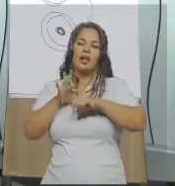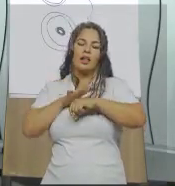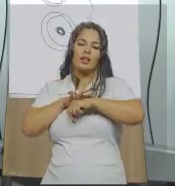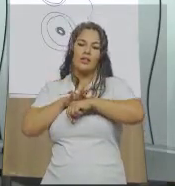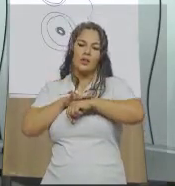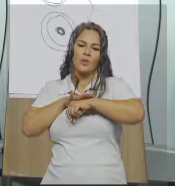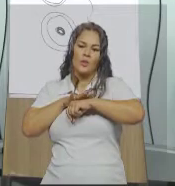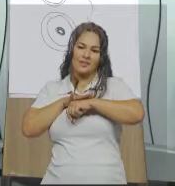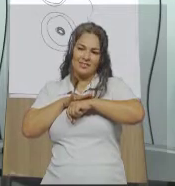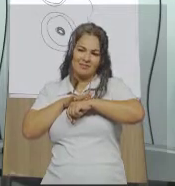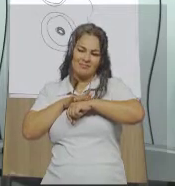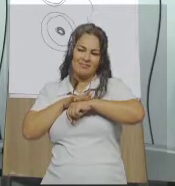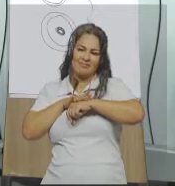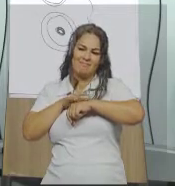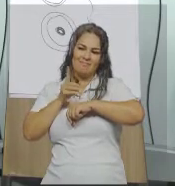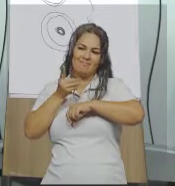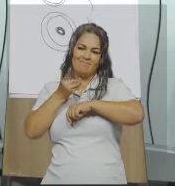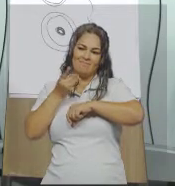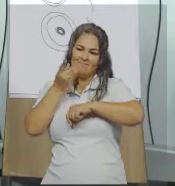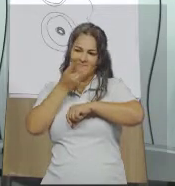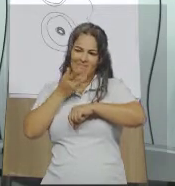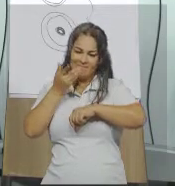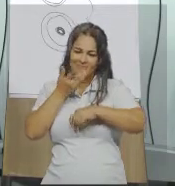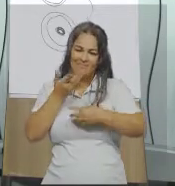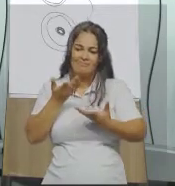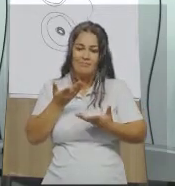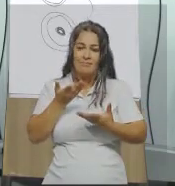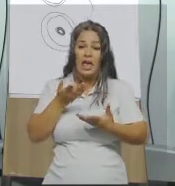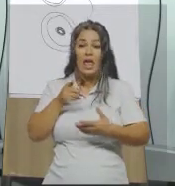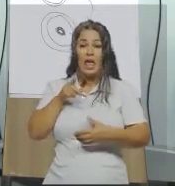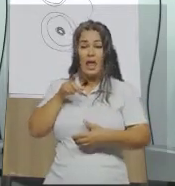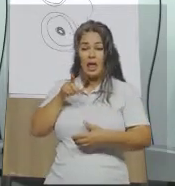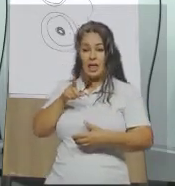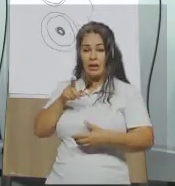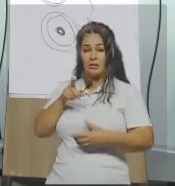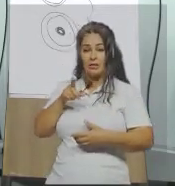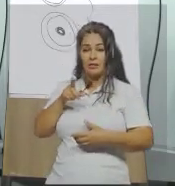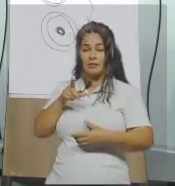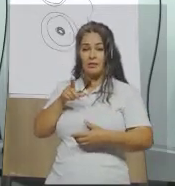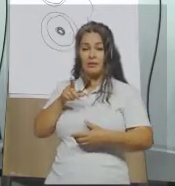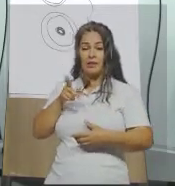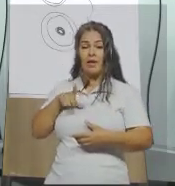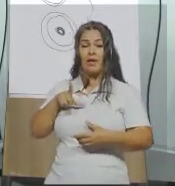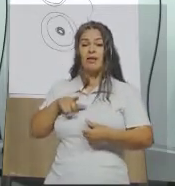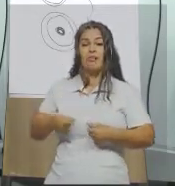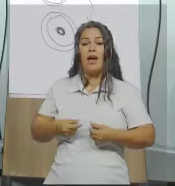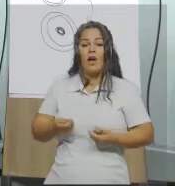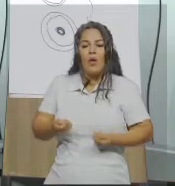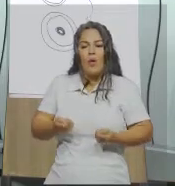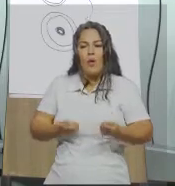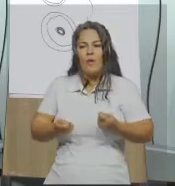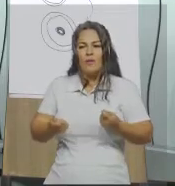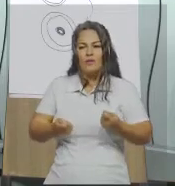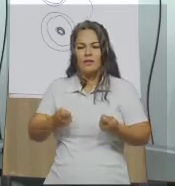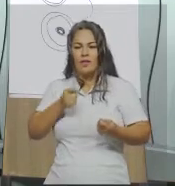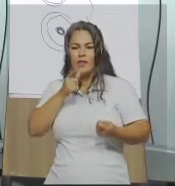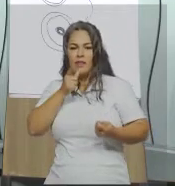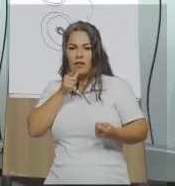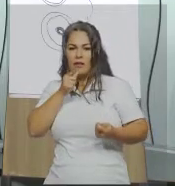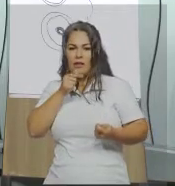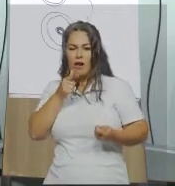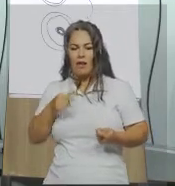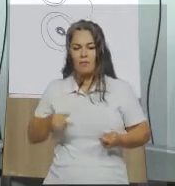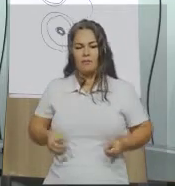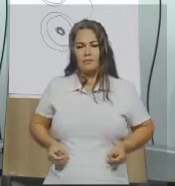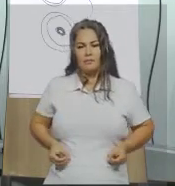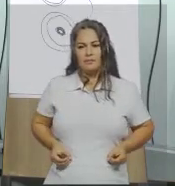como o nome diz, antidiurético, ele vai impedir que você urine muito. Ele retém água. E